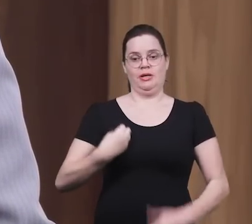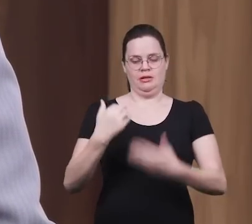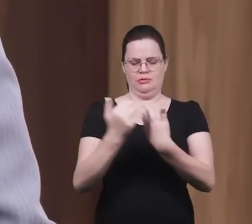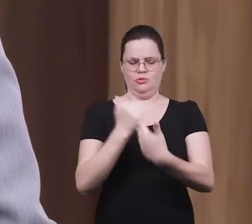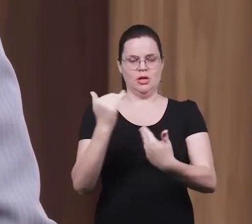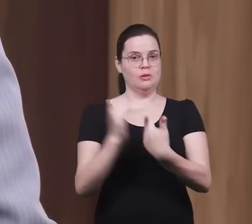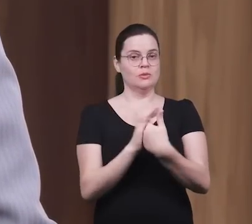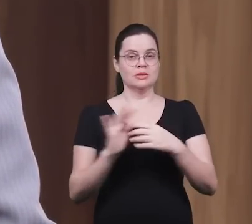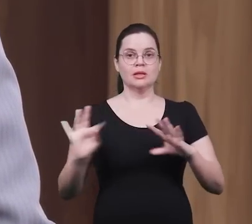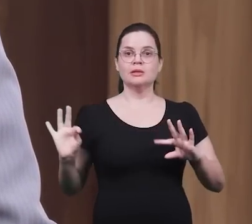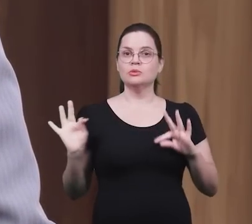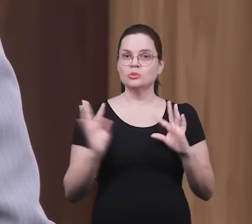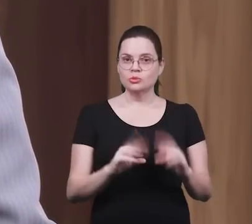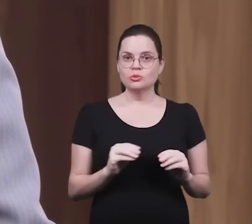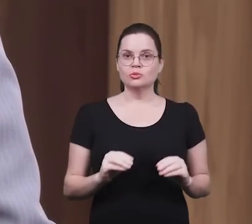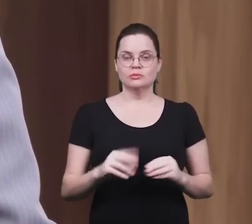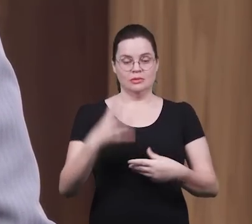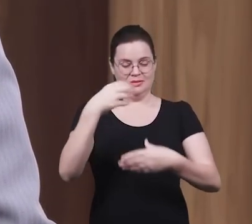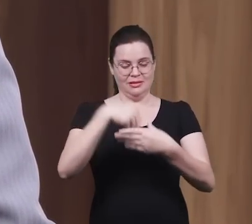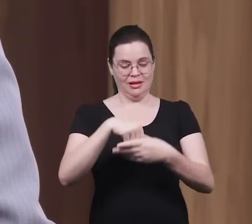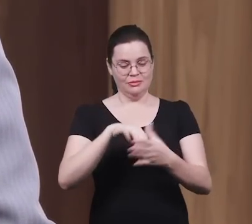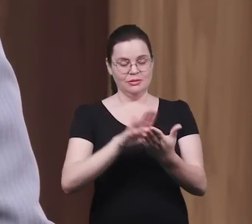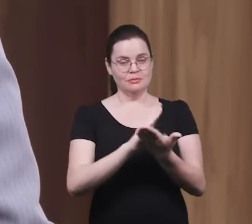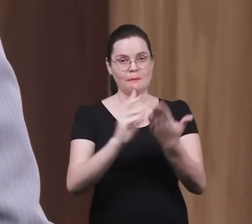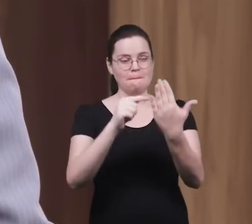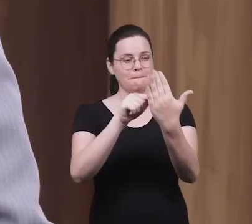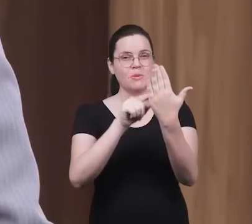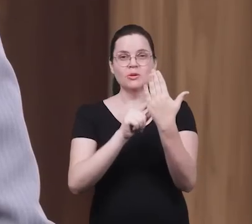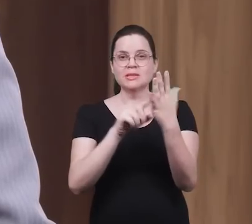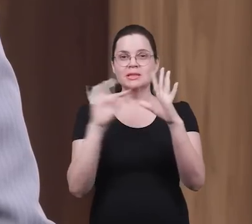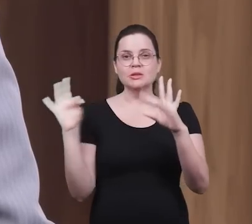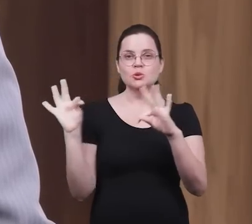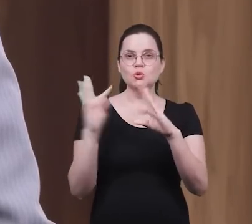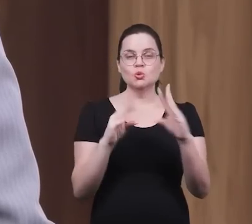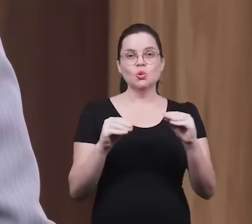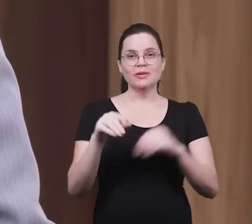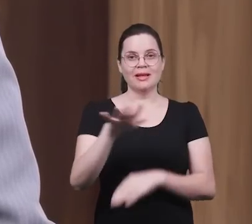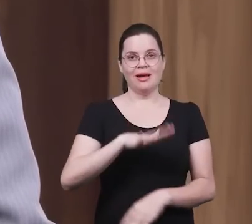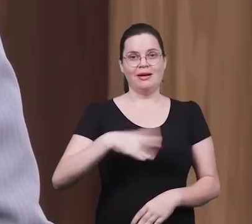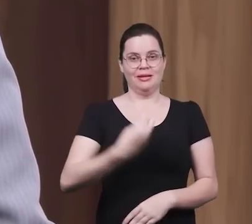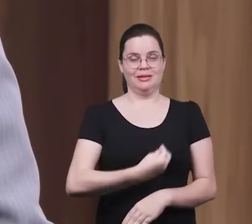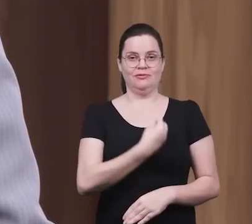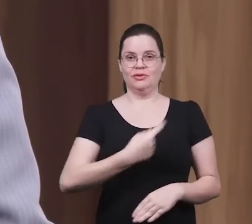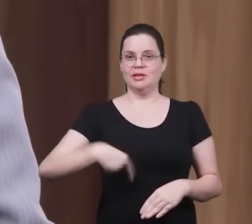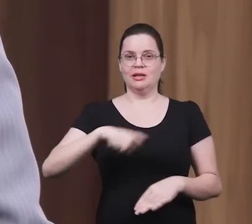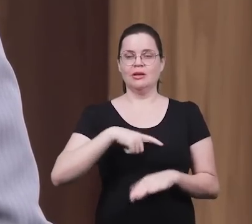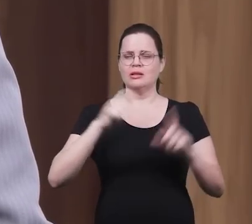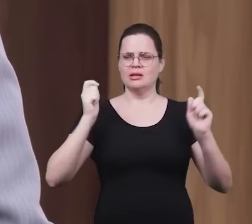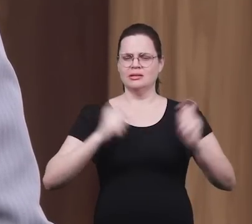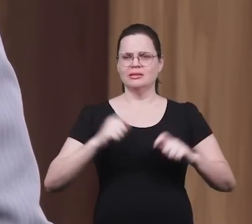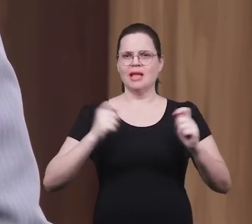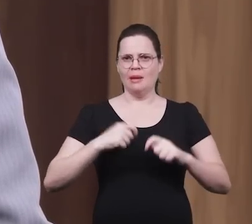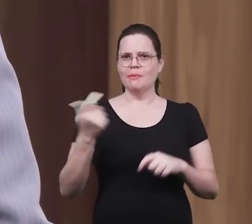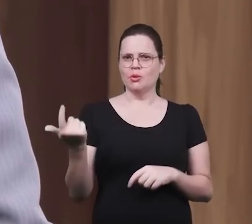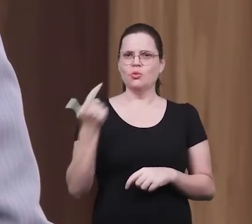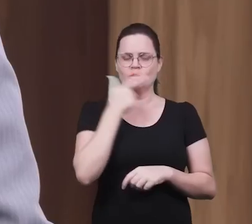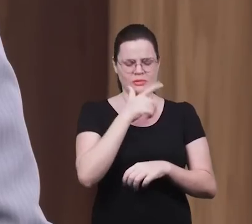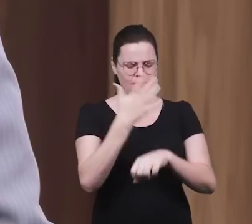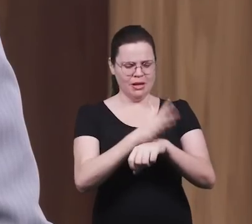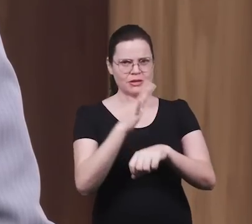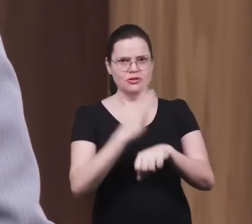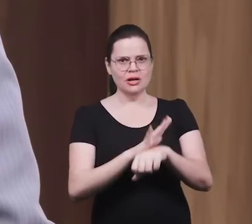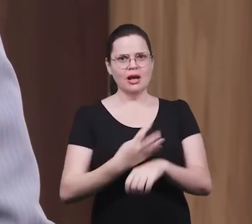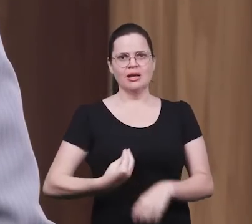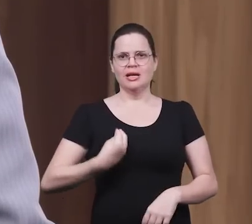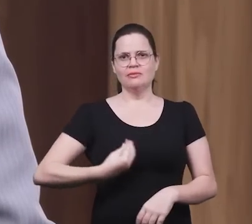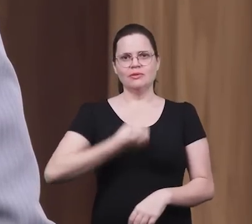as coisas. Nos mostra em todas as áreas da nossa vida como proceder bem, para viver bem diante de